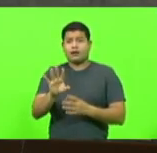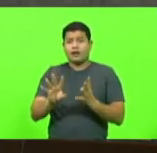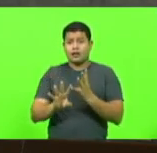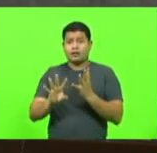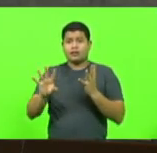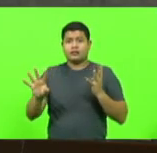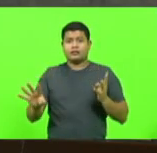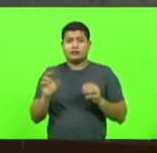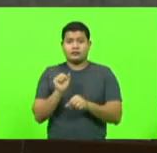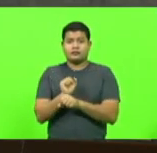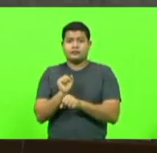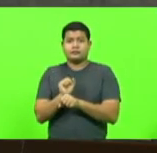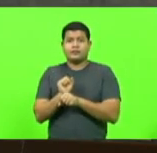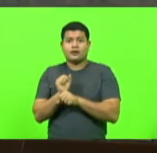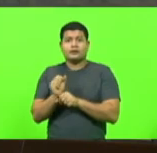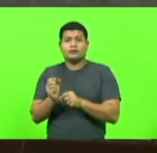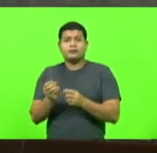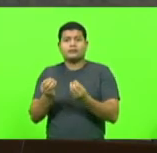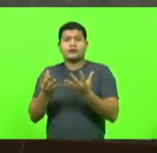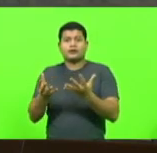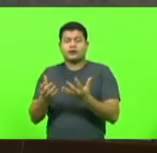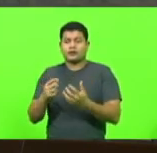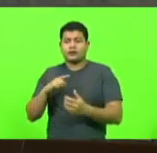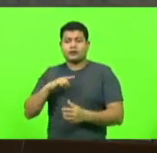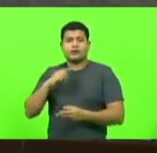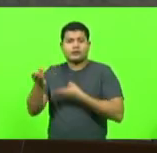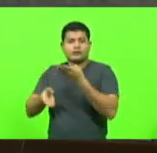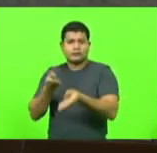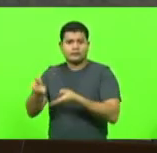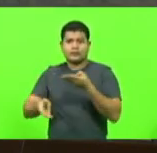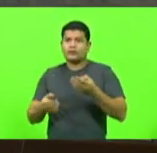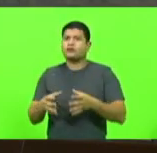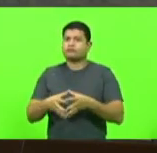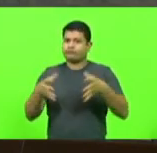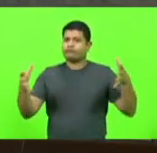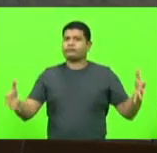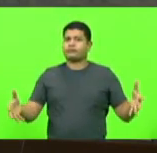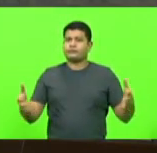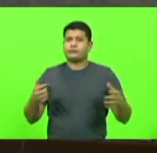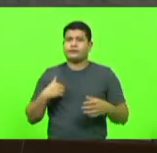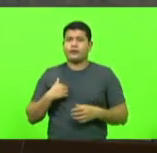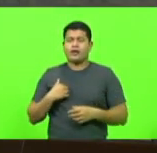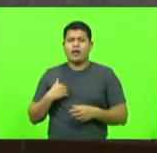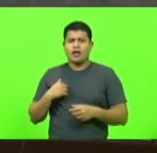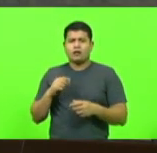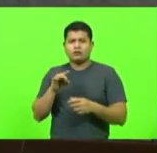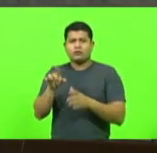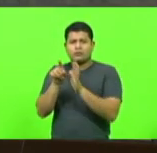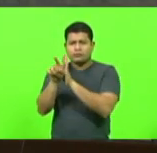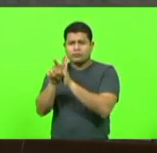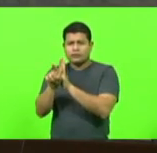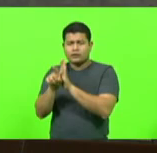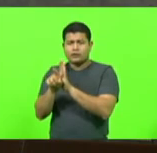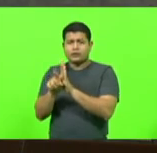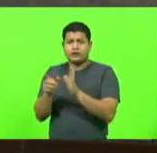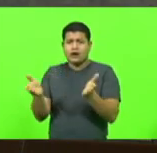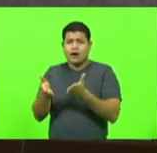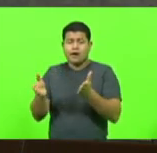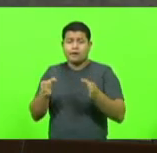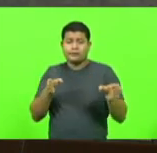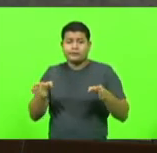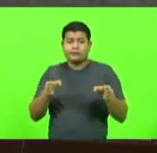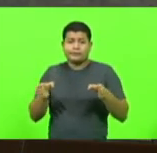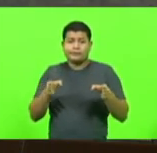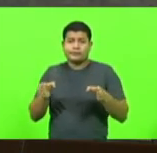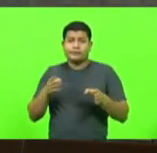espera muito grande. Eu fiz uma consulta pequena nesses últimos dias, né, Na